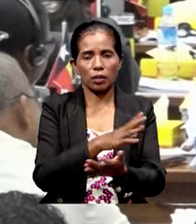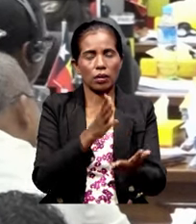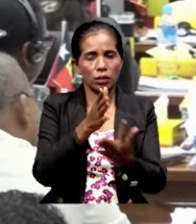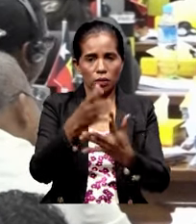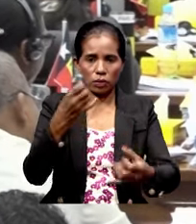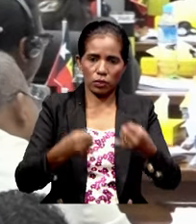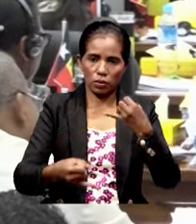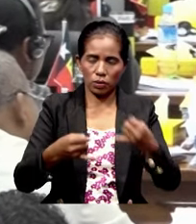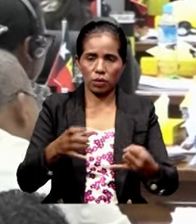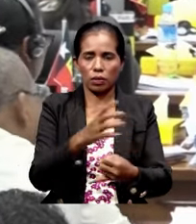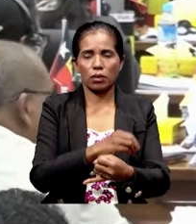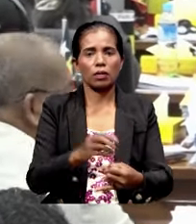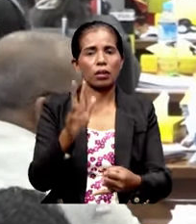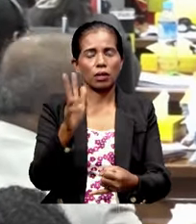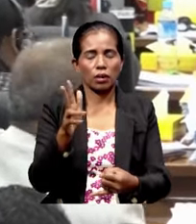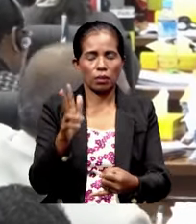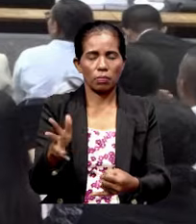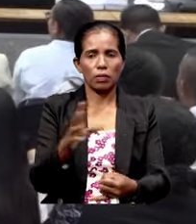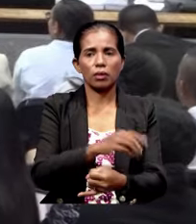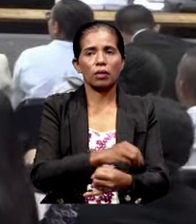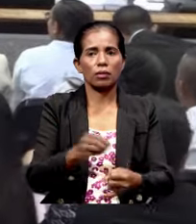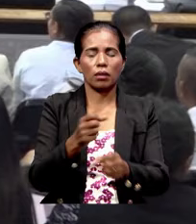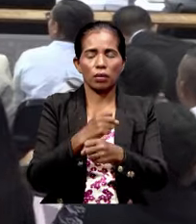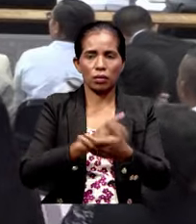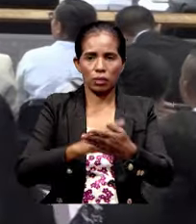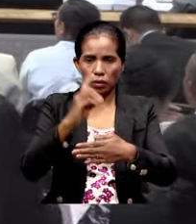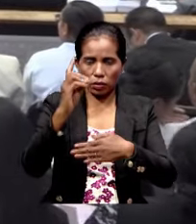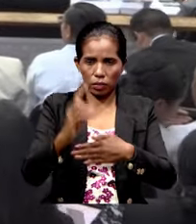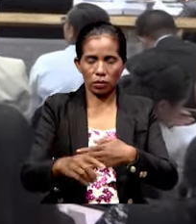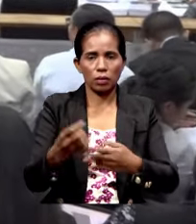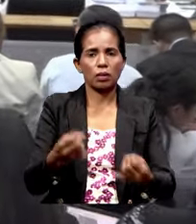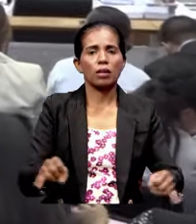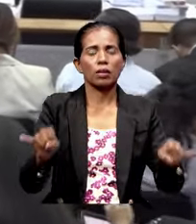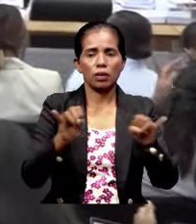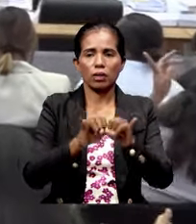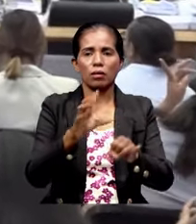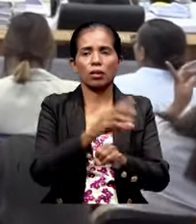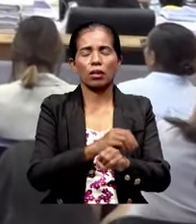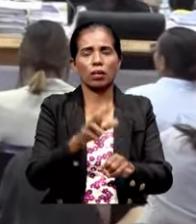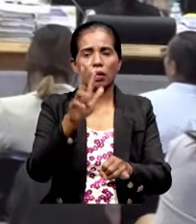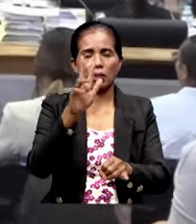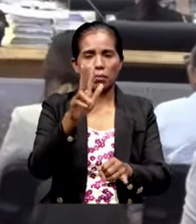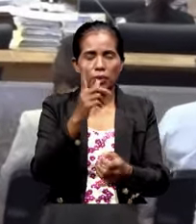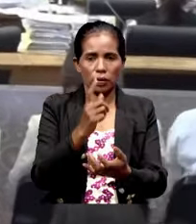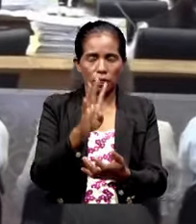justiça. Tocou tolo nulo recém para funcionamento e desenvolvimento institucional, rihun